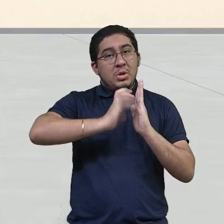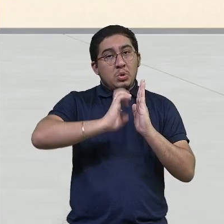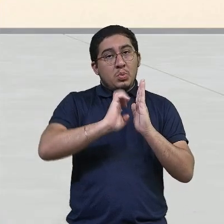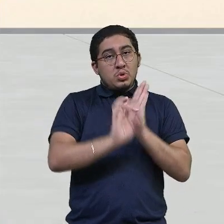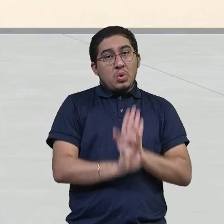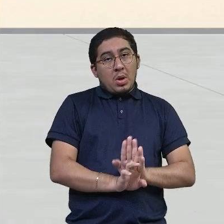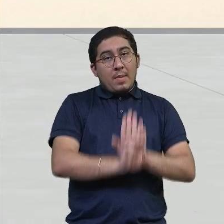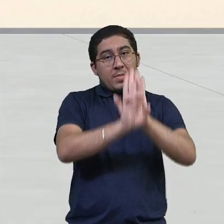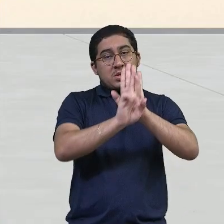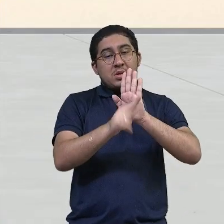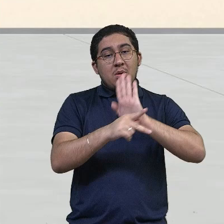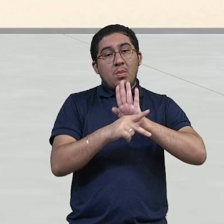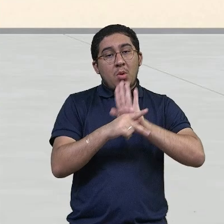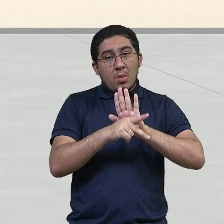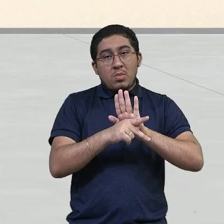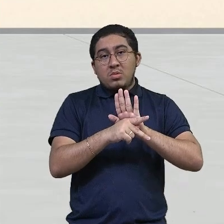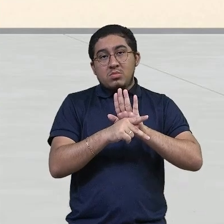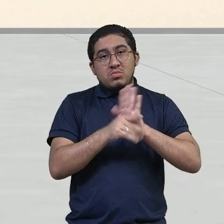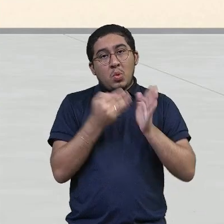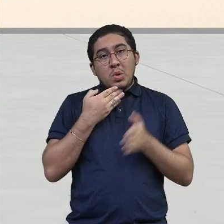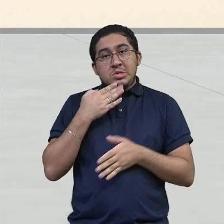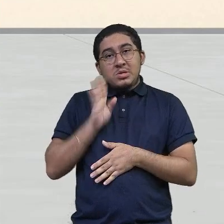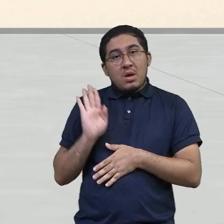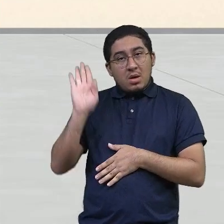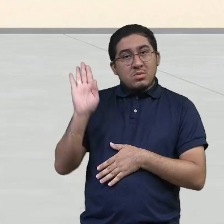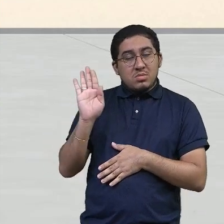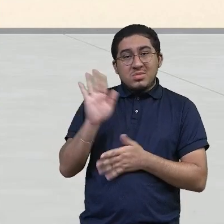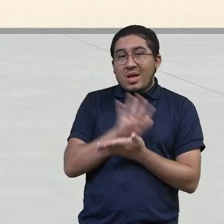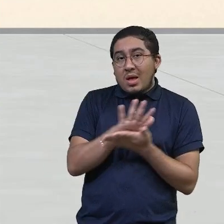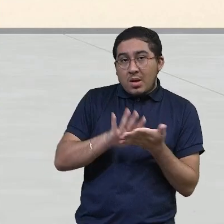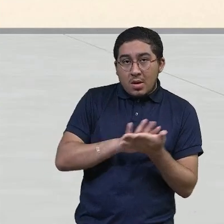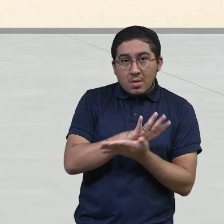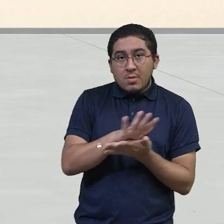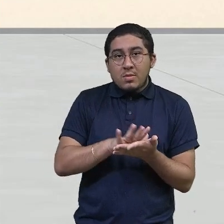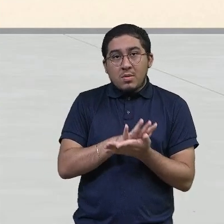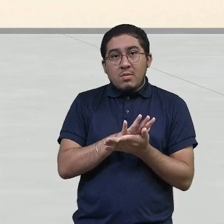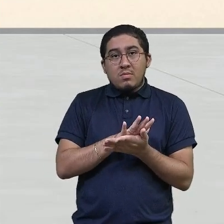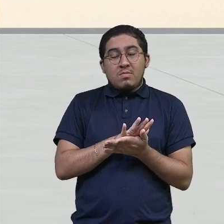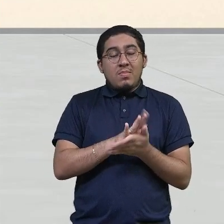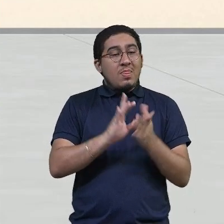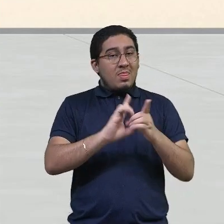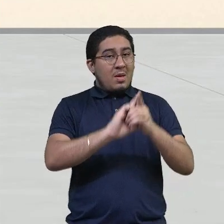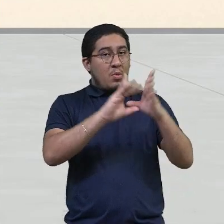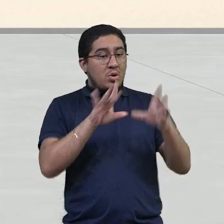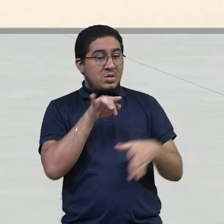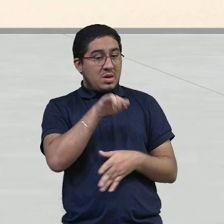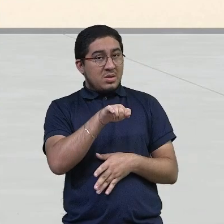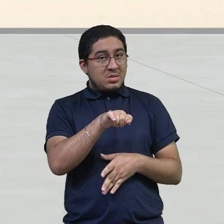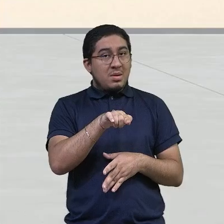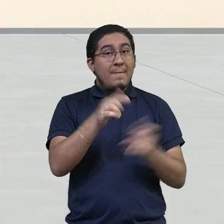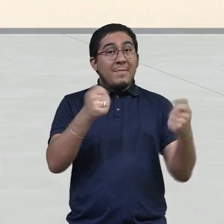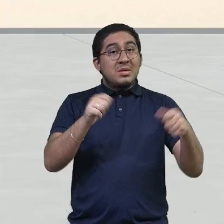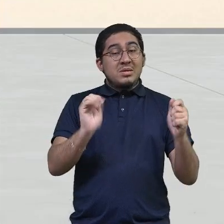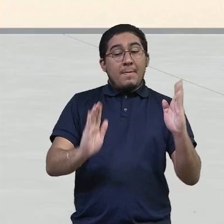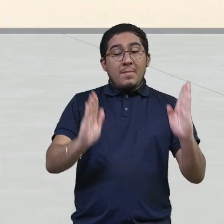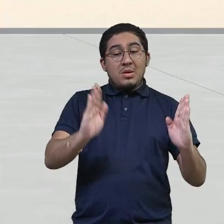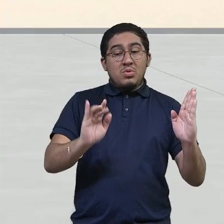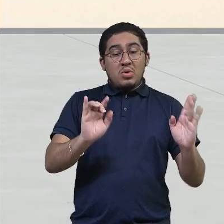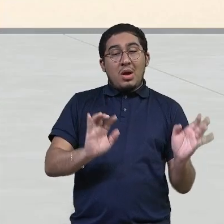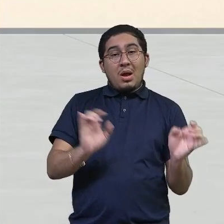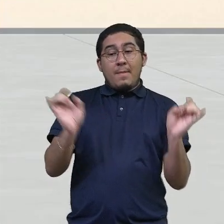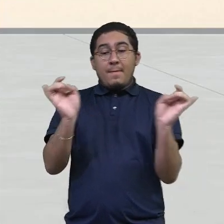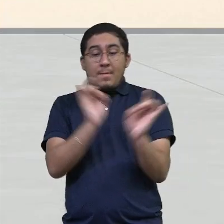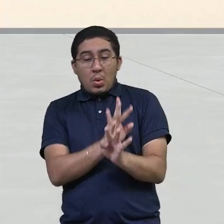através da eleição de um candidato, então essa uma vez que ela não existe, para que ela volte, é necessário então um processo